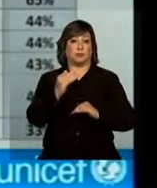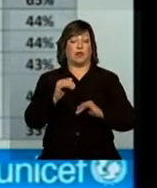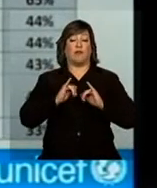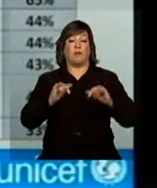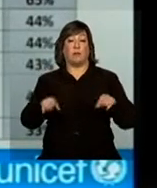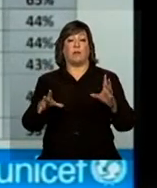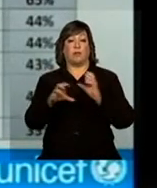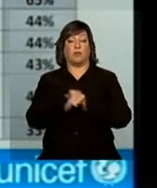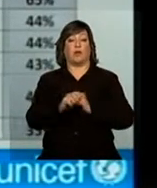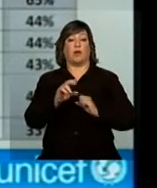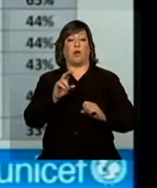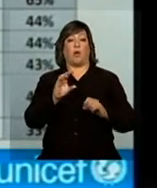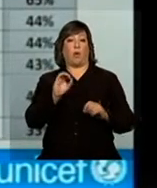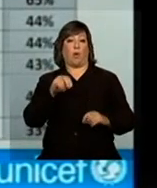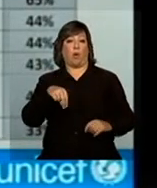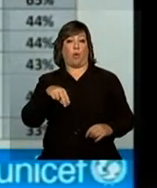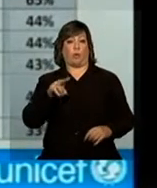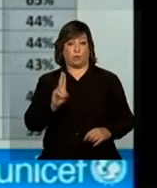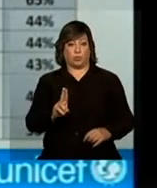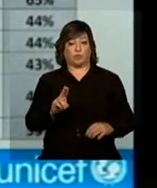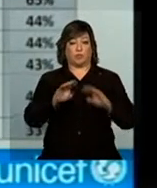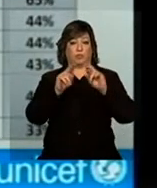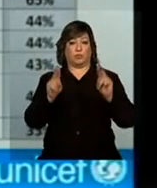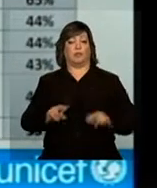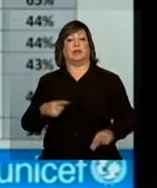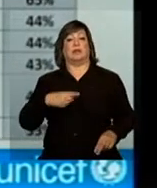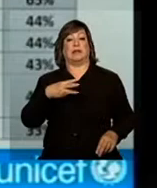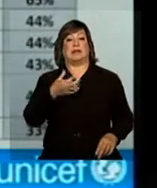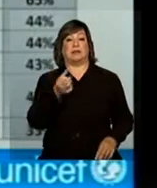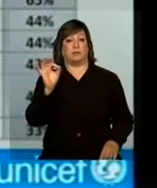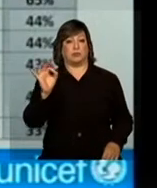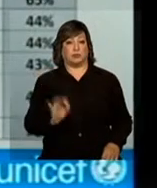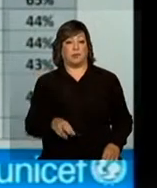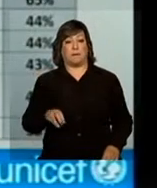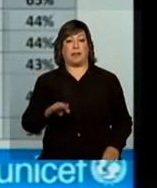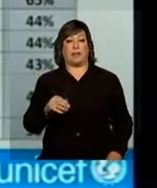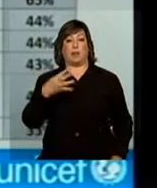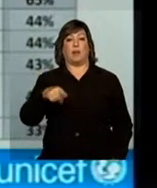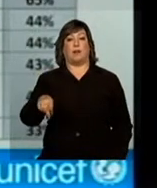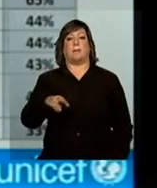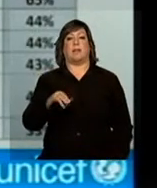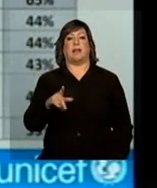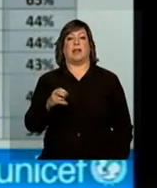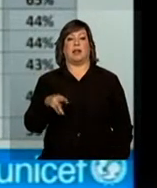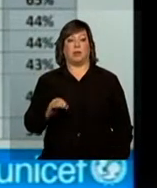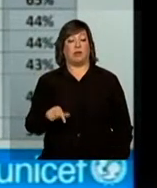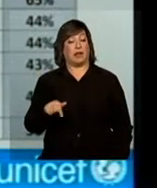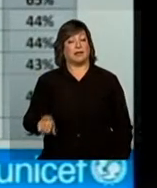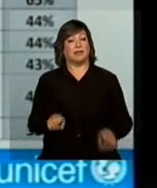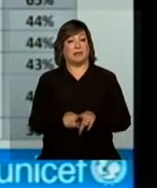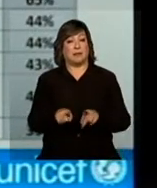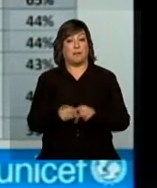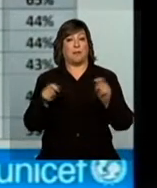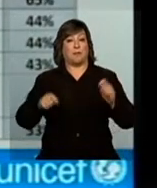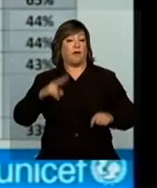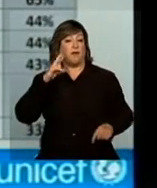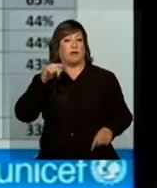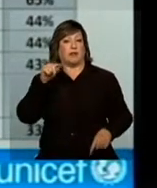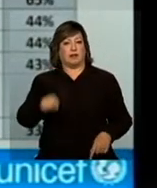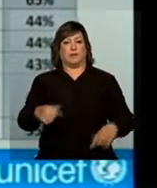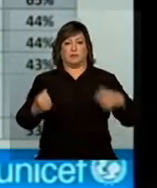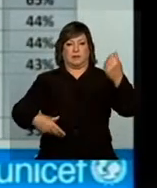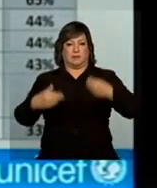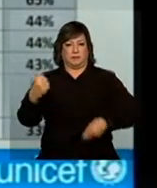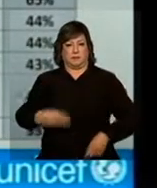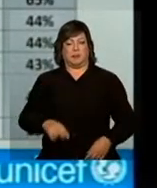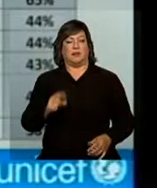em 33% a meta 4 do milênio. E aqui também se pode ver o seguinte, o relatório traz uma